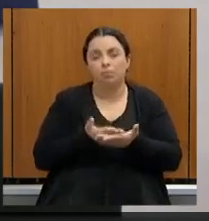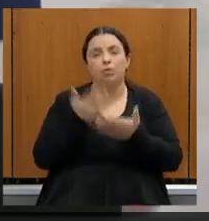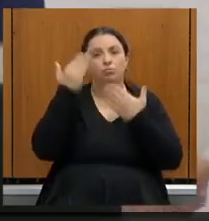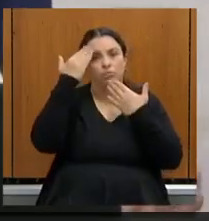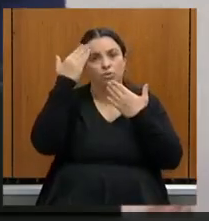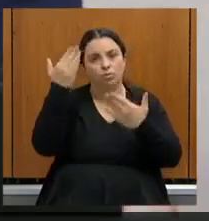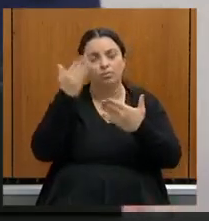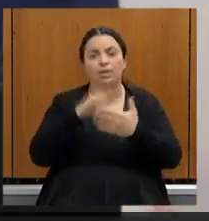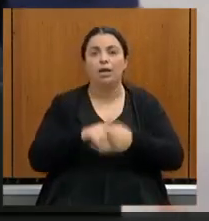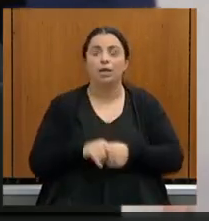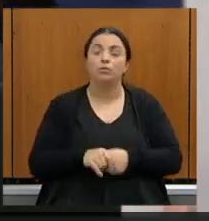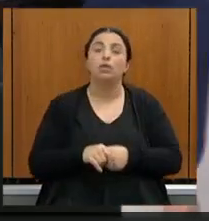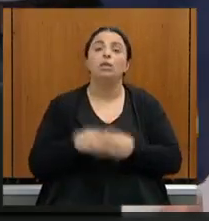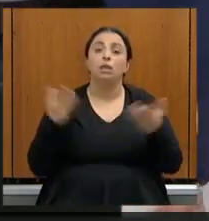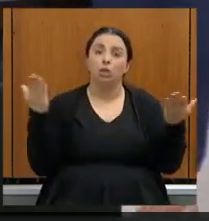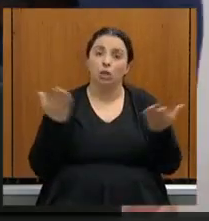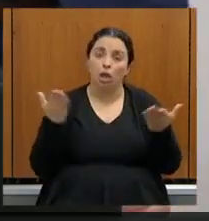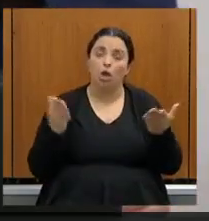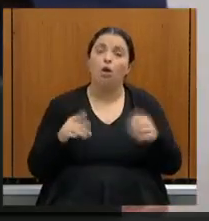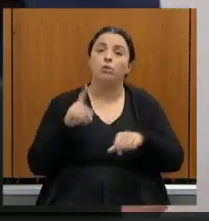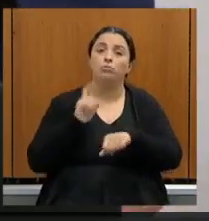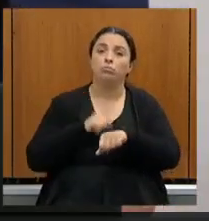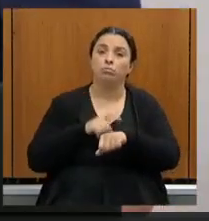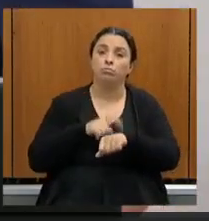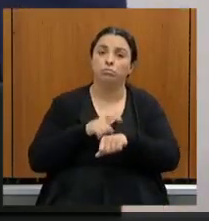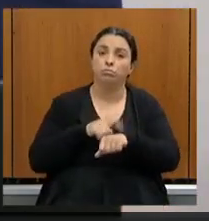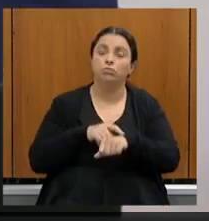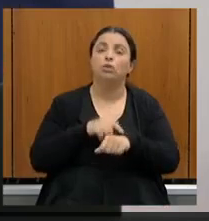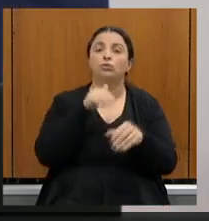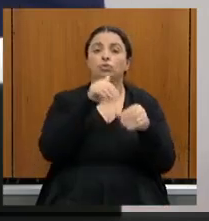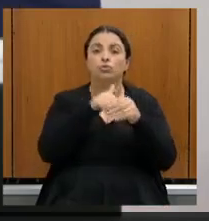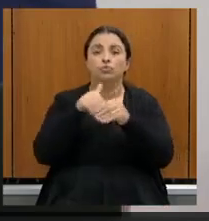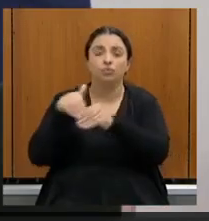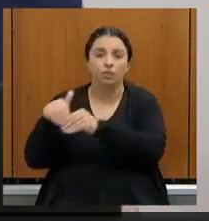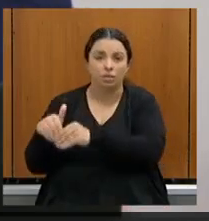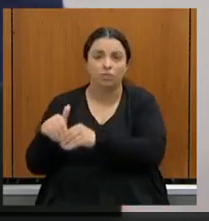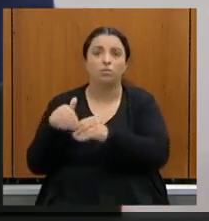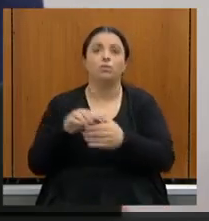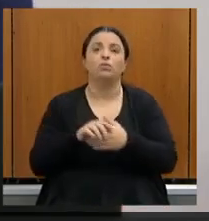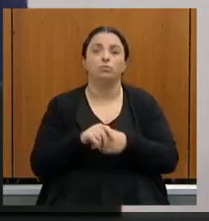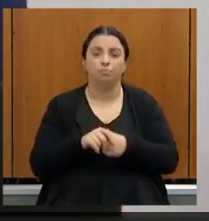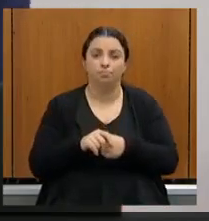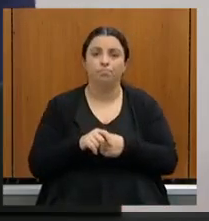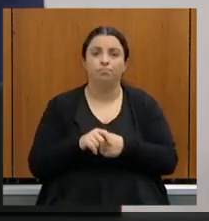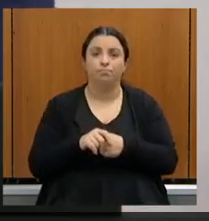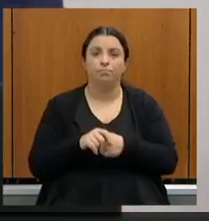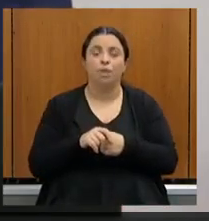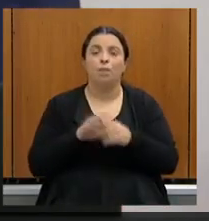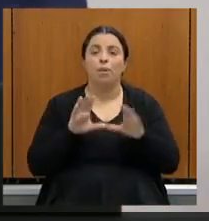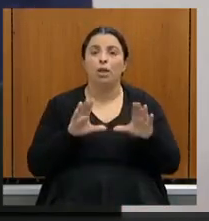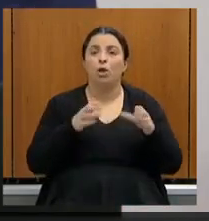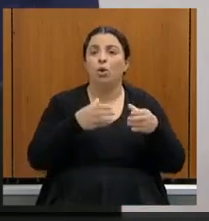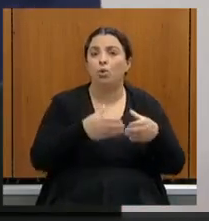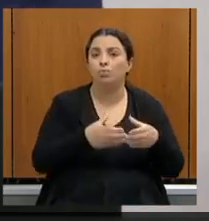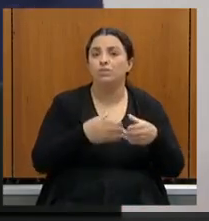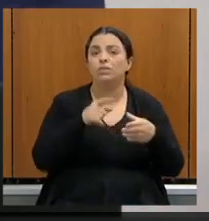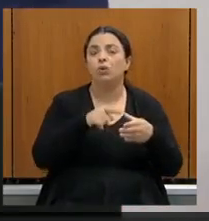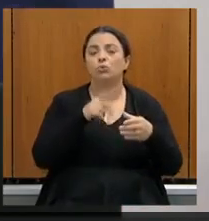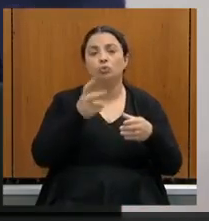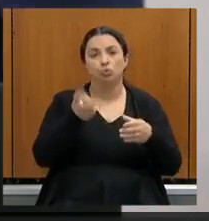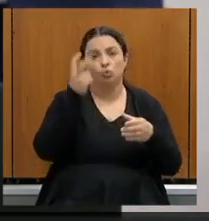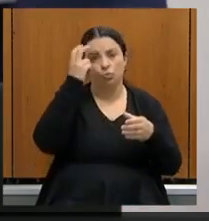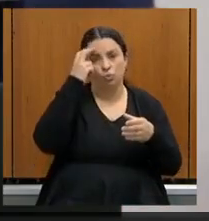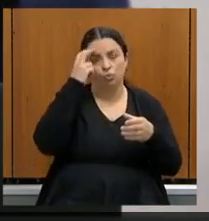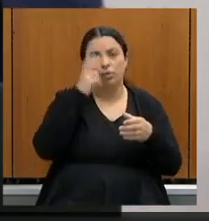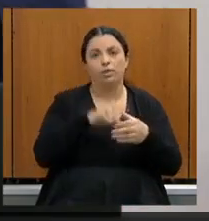nós passamos então colocamos em votação pela Comissão de Cultura